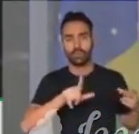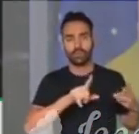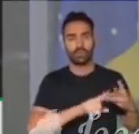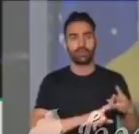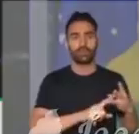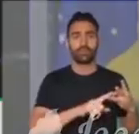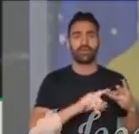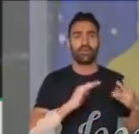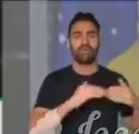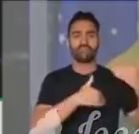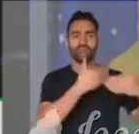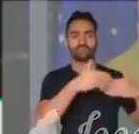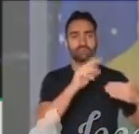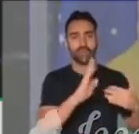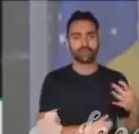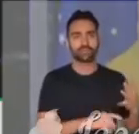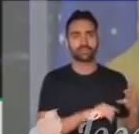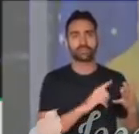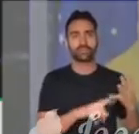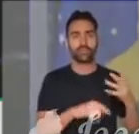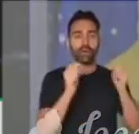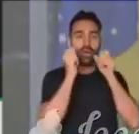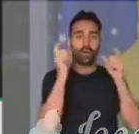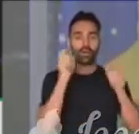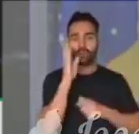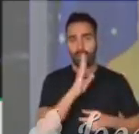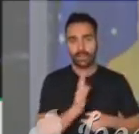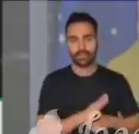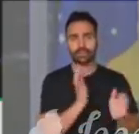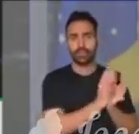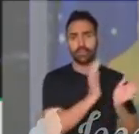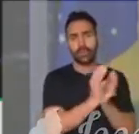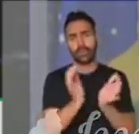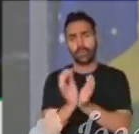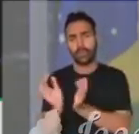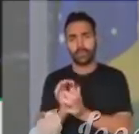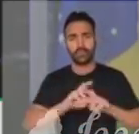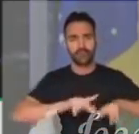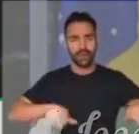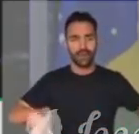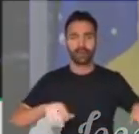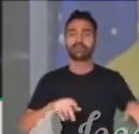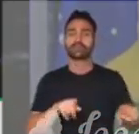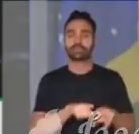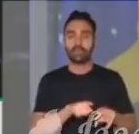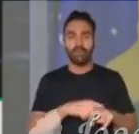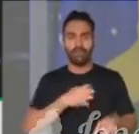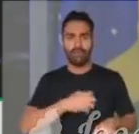meu Acorda Brasil, os Nas Ruas que já existiam, o Revoltados Online que existia até antes.